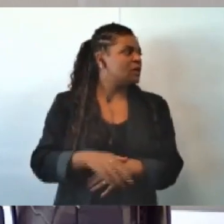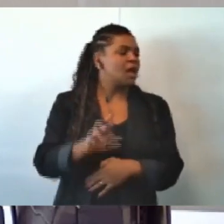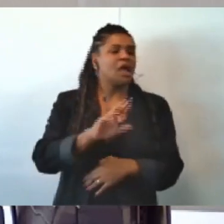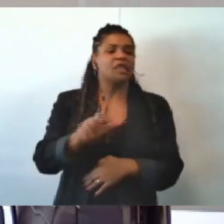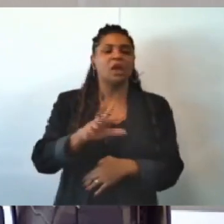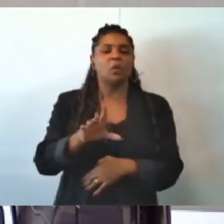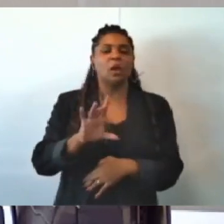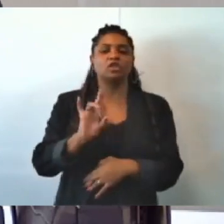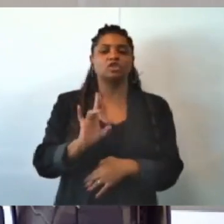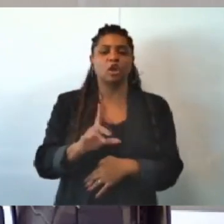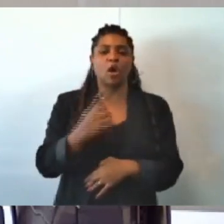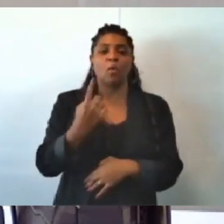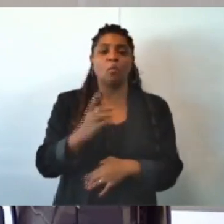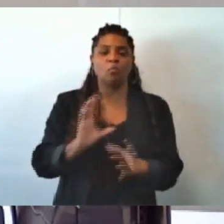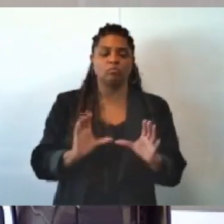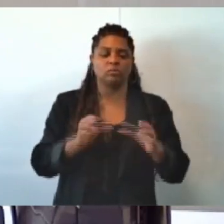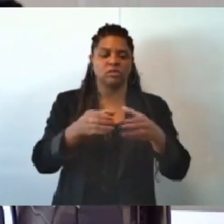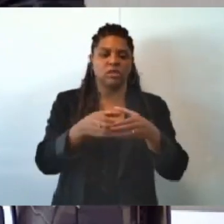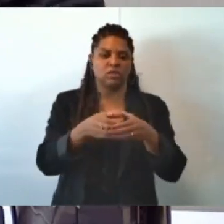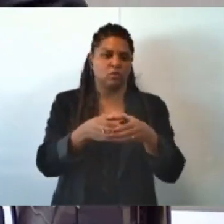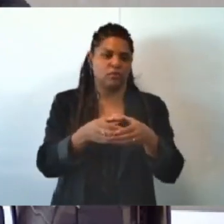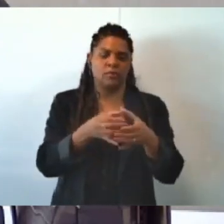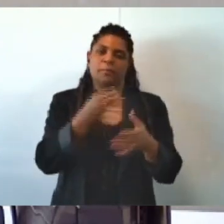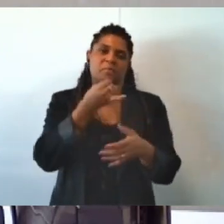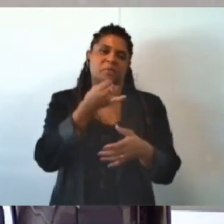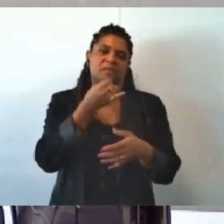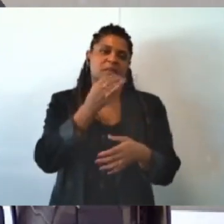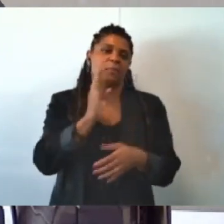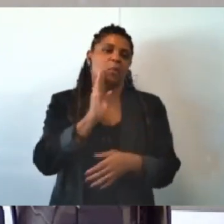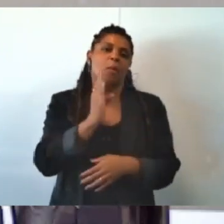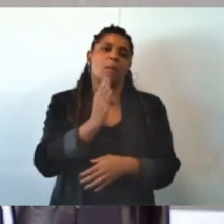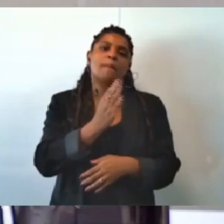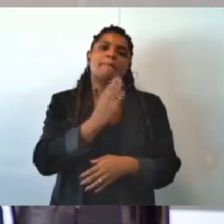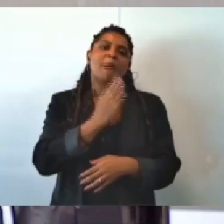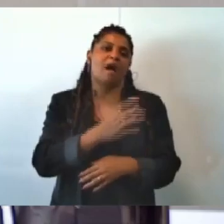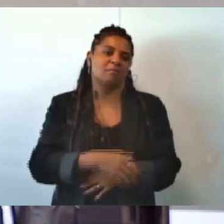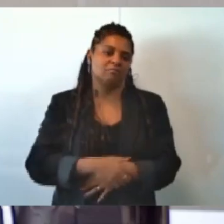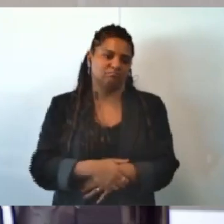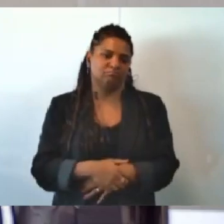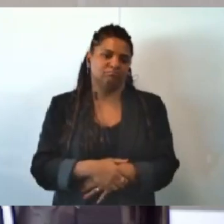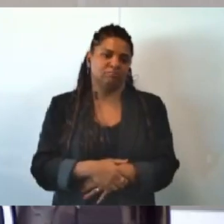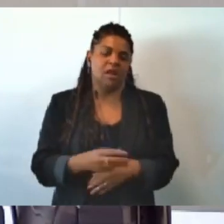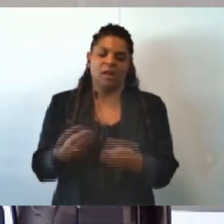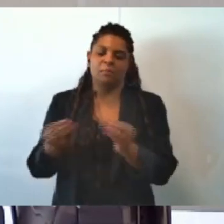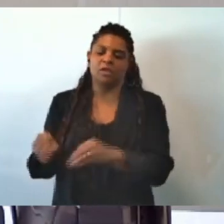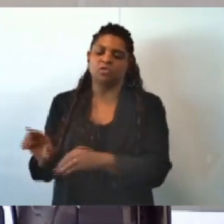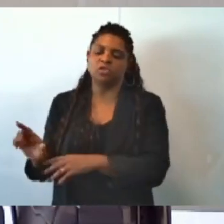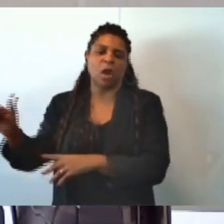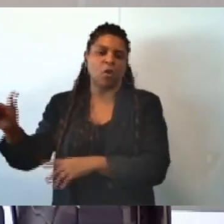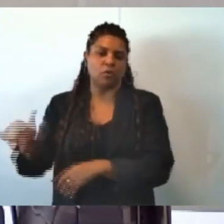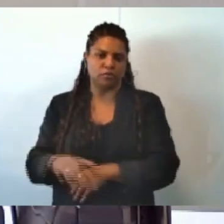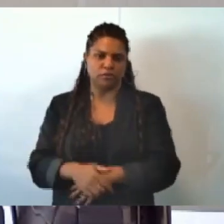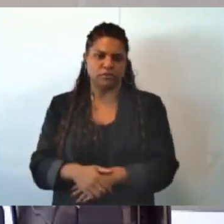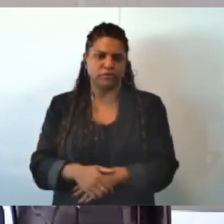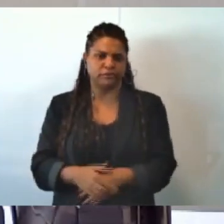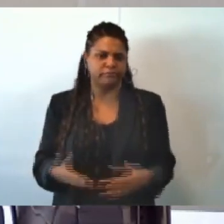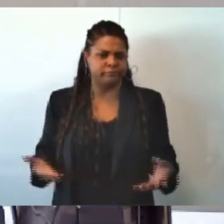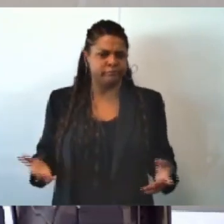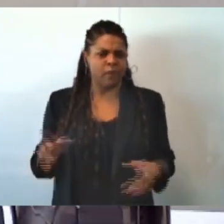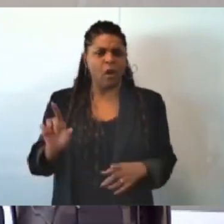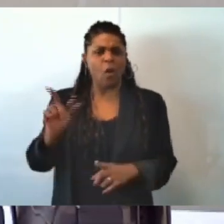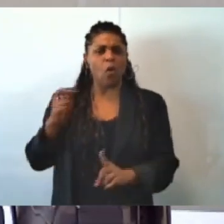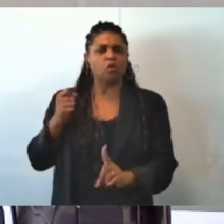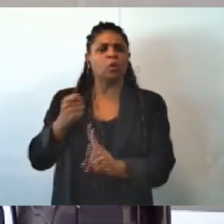caso, bares, e prejudicar outros segmentos. Outro impacto negativo diante